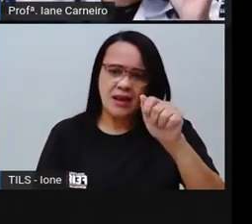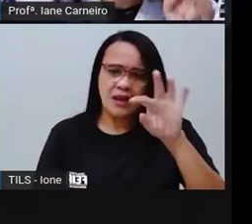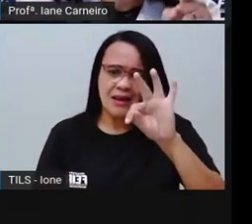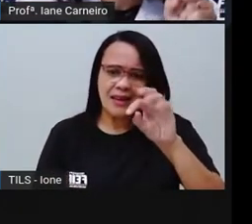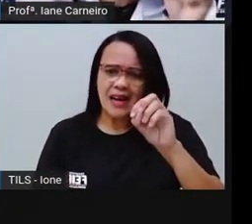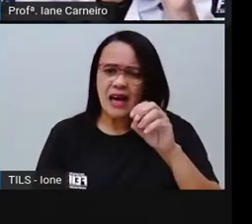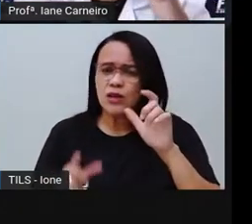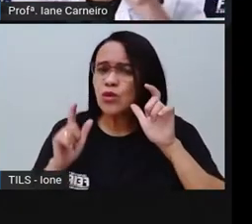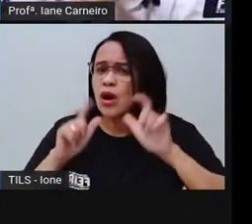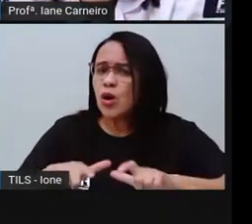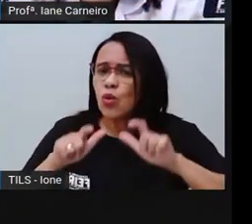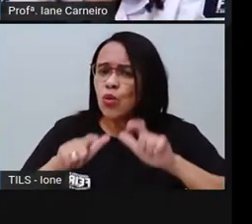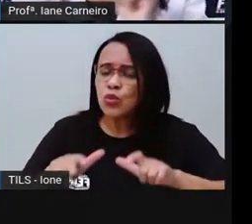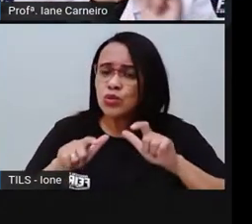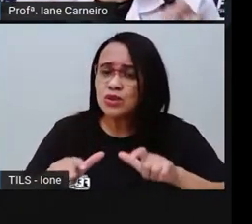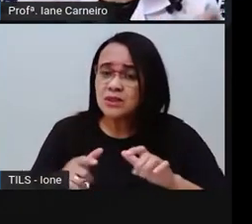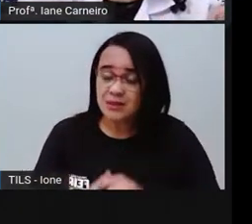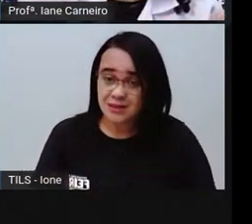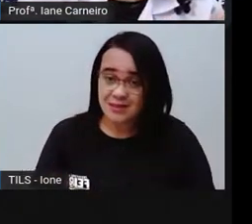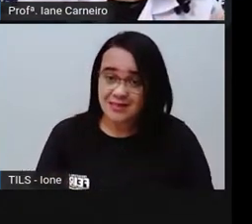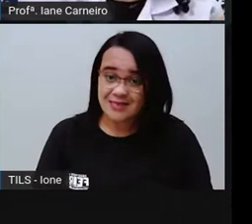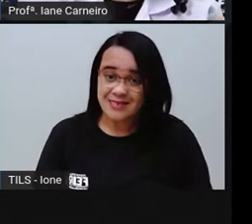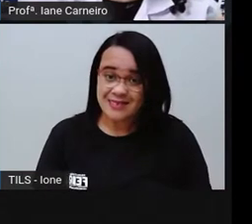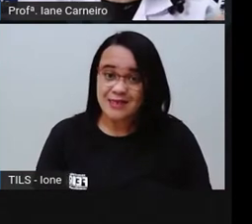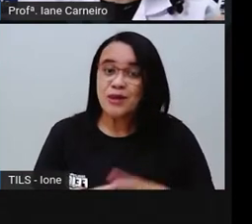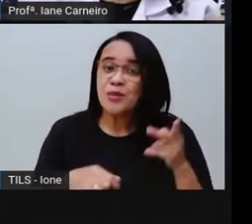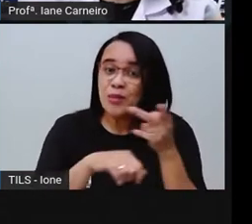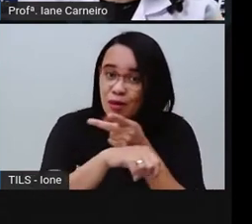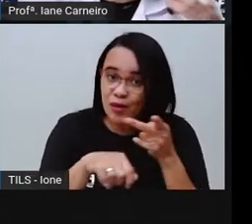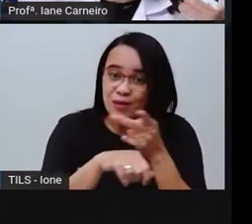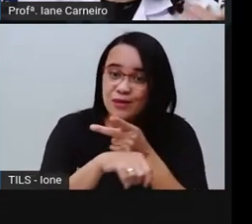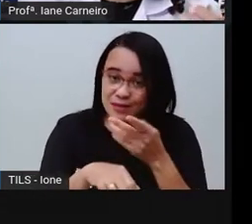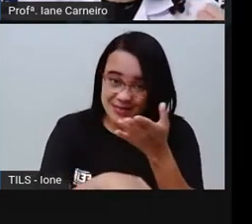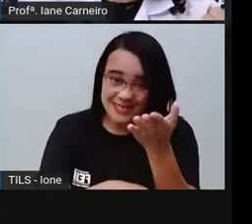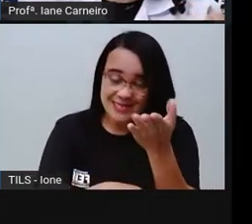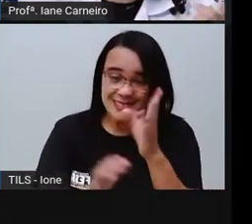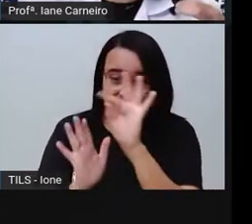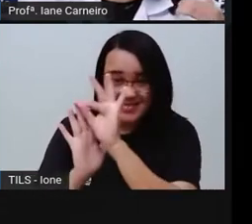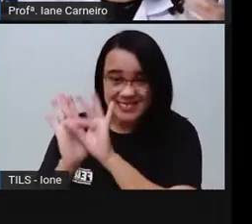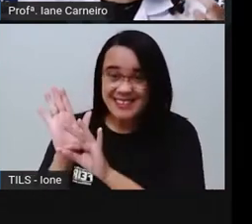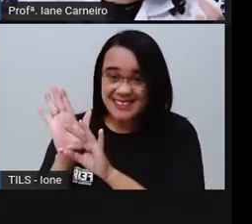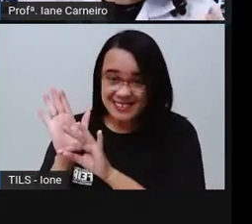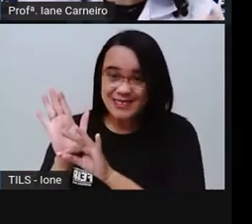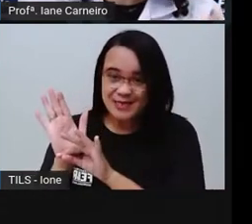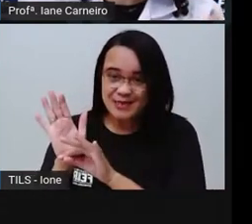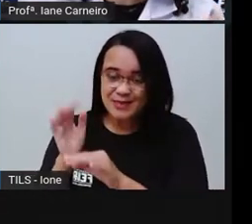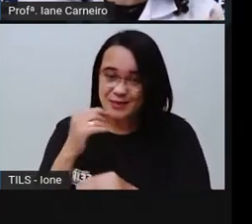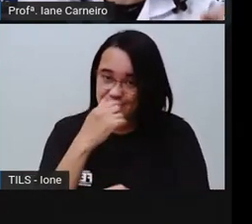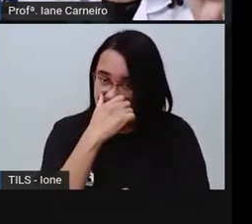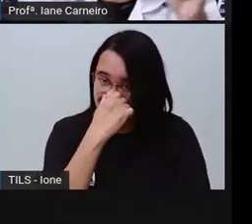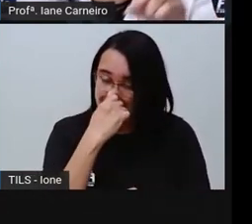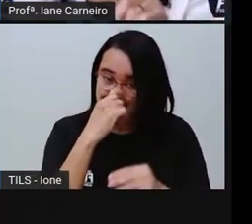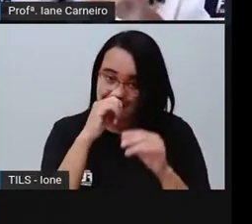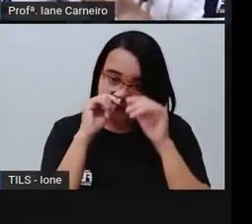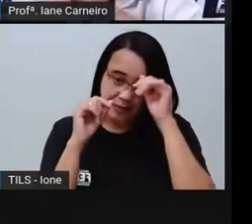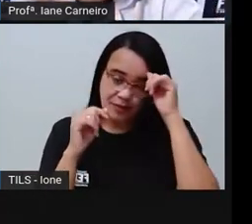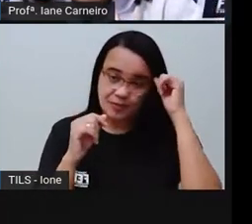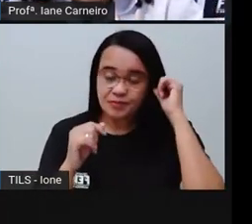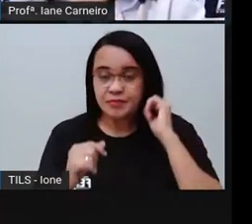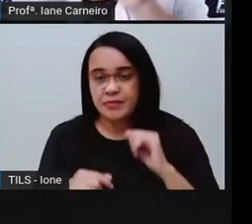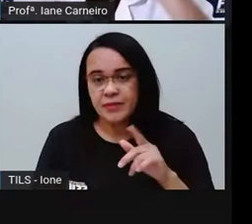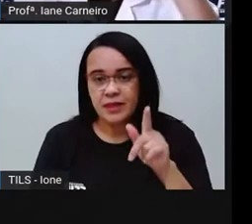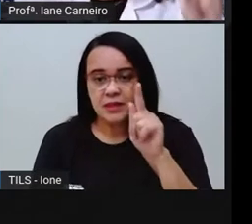o som do garoto lá por aí e como é que eu escrevo a palavra gato o b